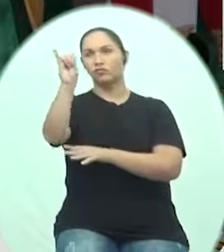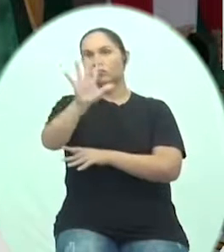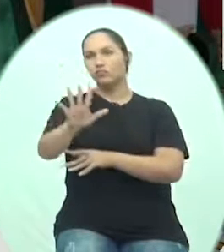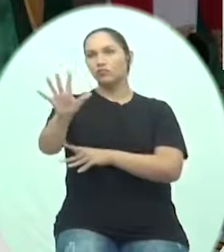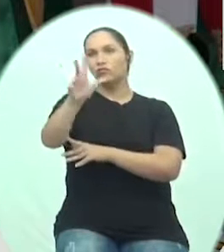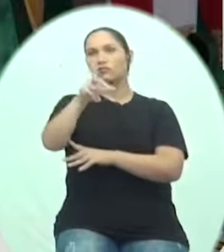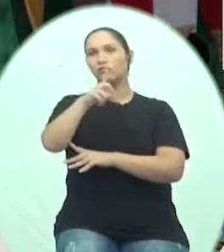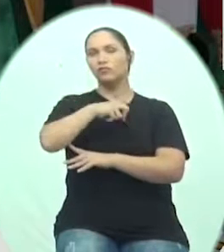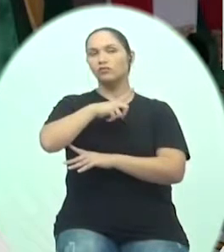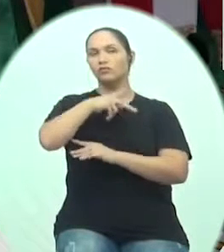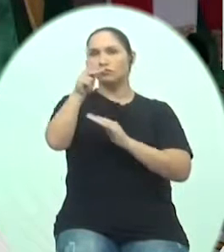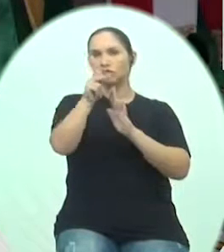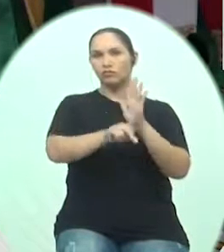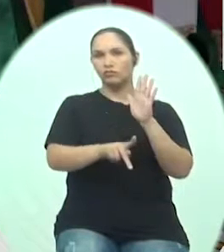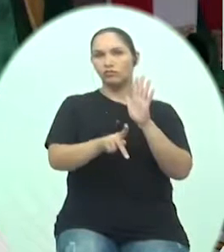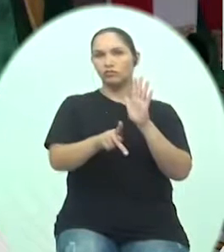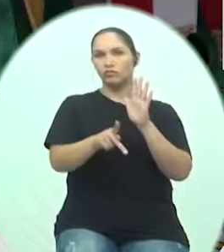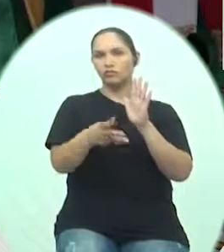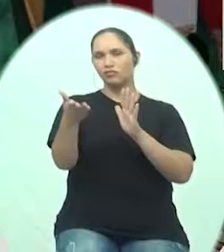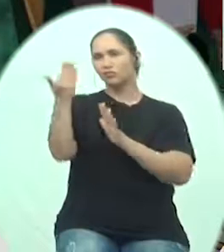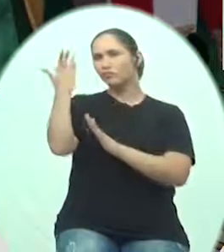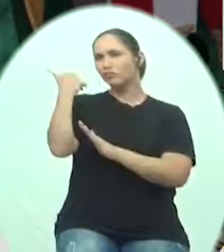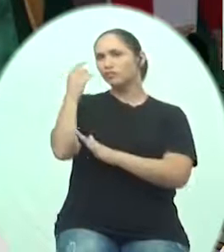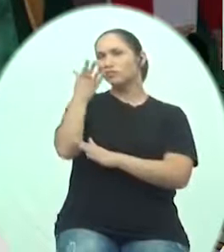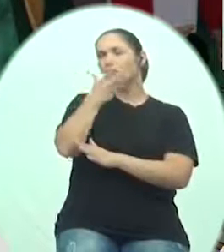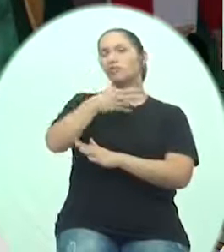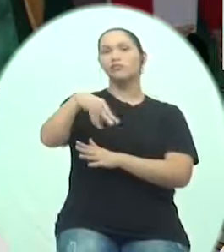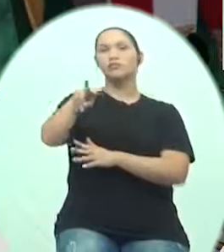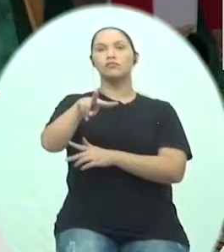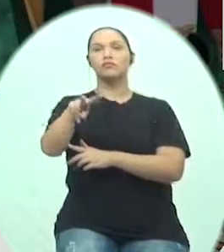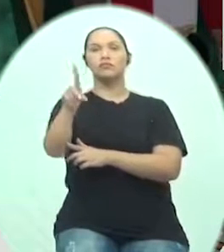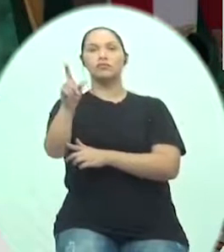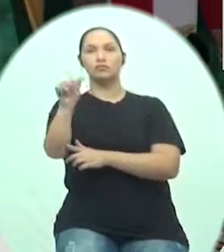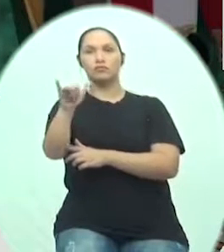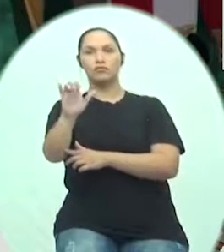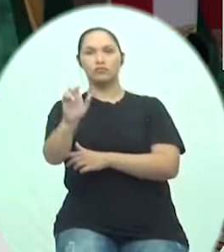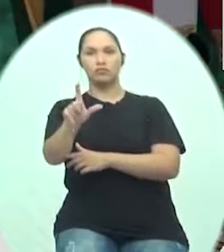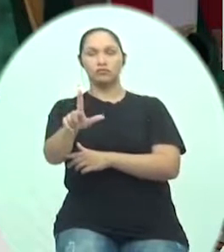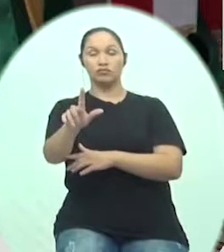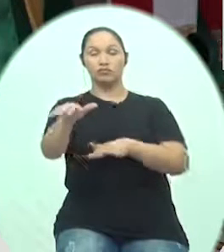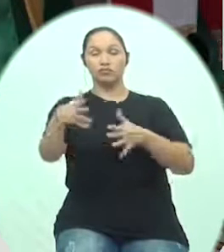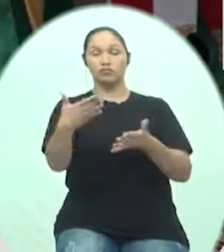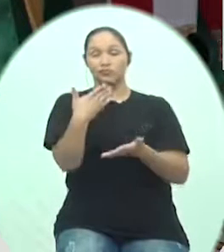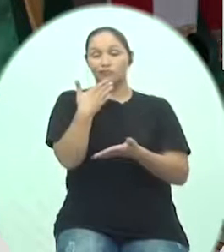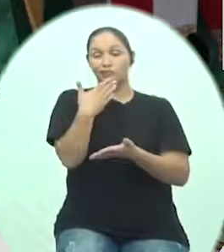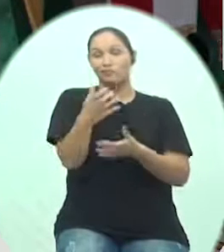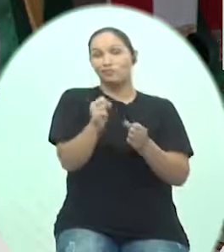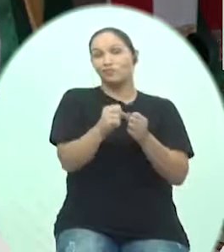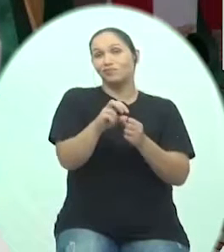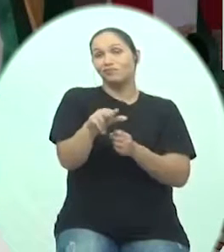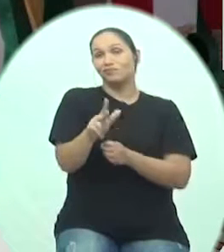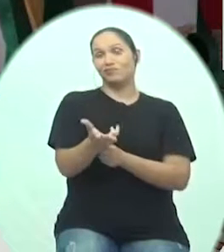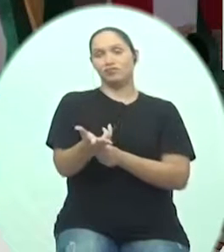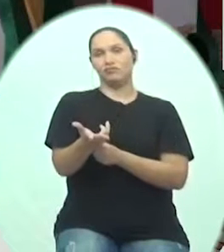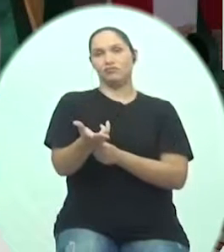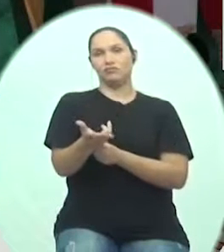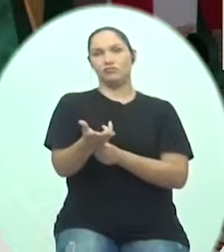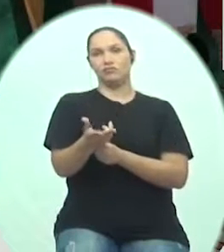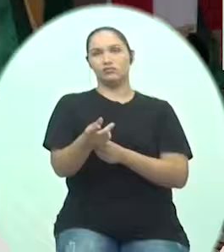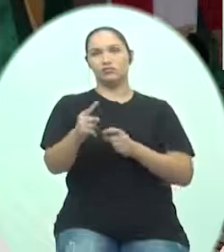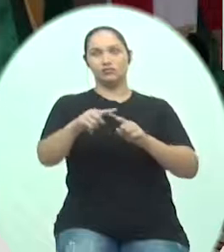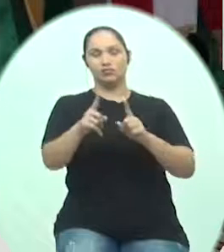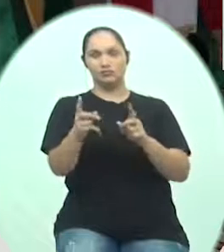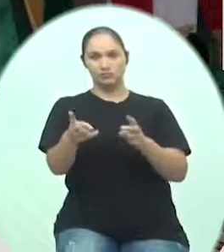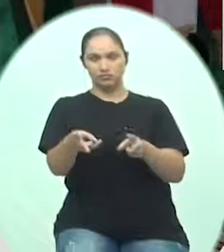vereador Daniel e enfim é a mesma reivindicação o que chamou atenção foi a